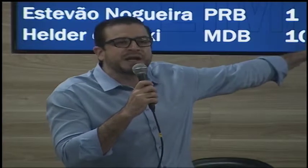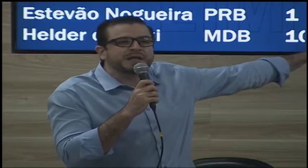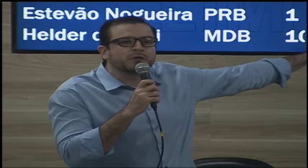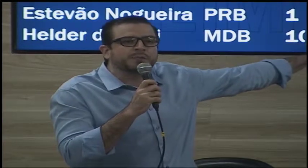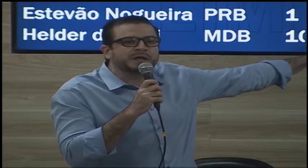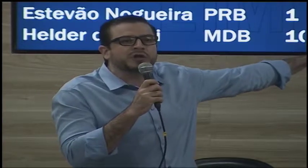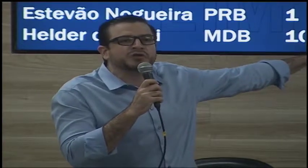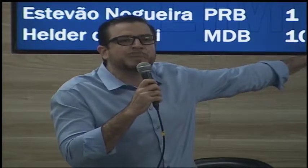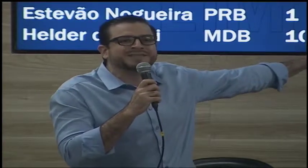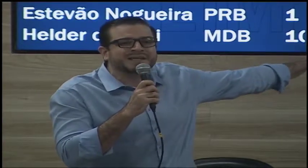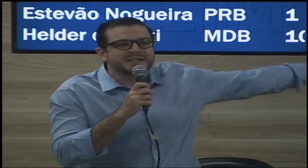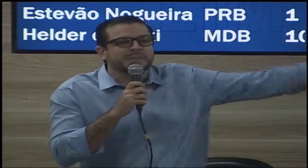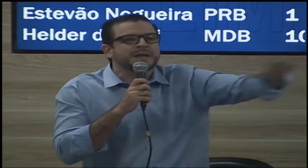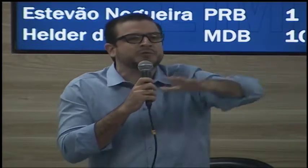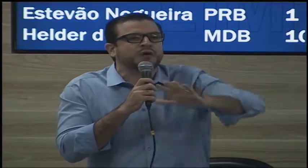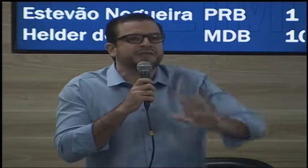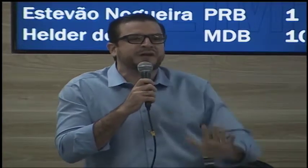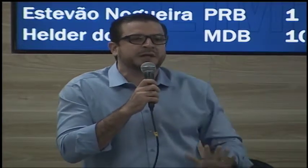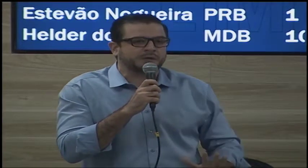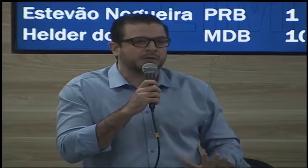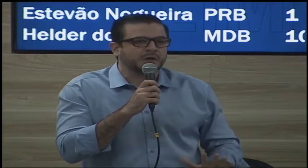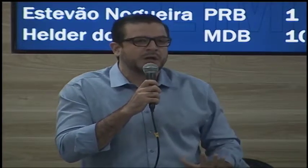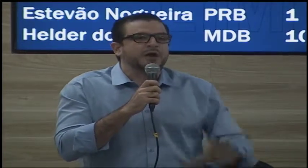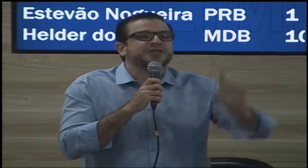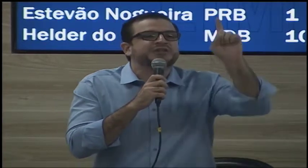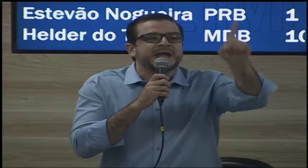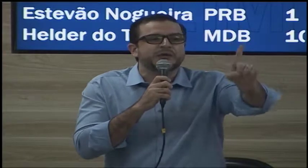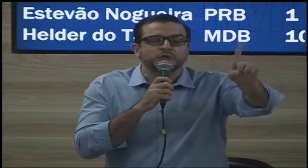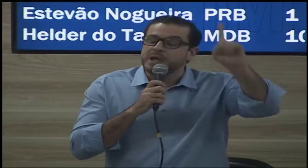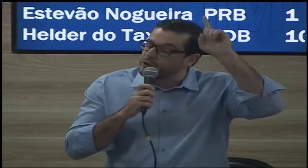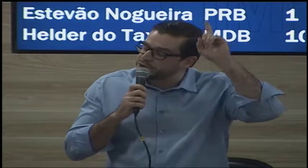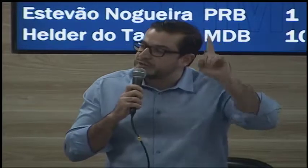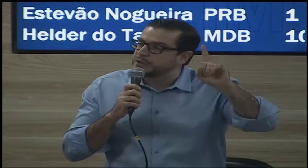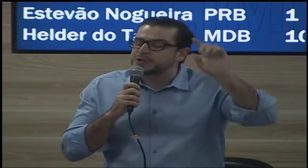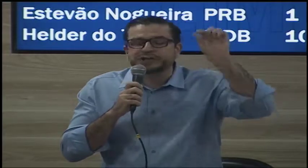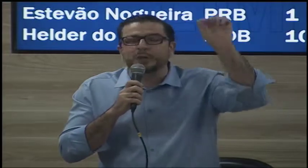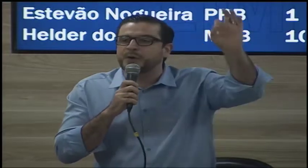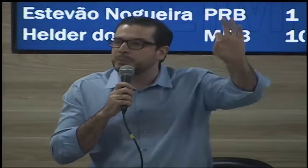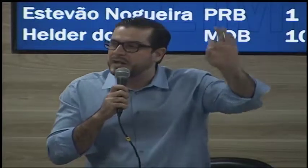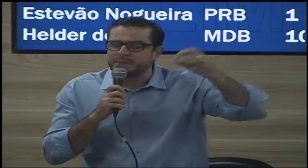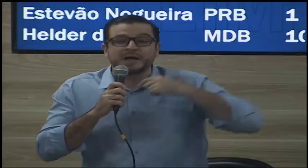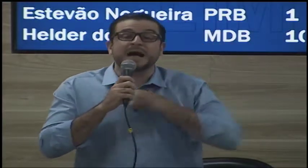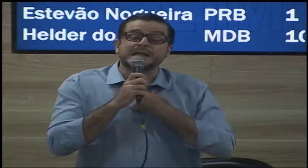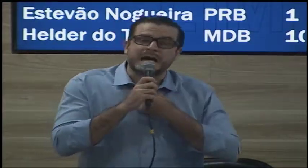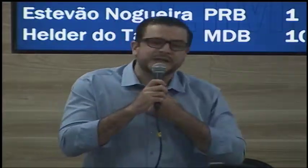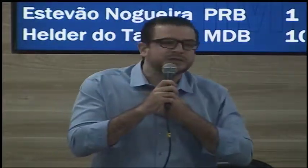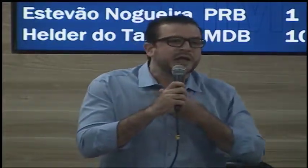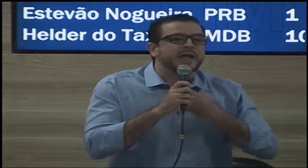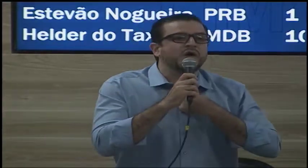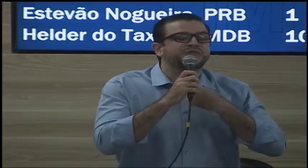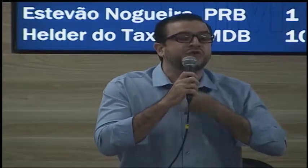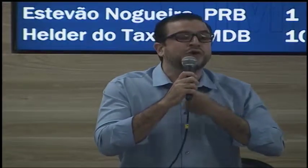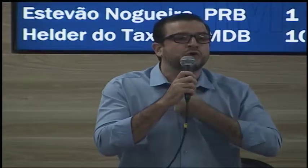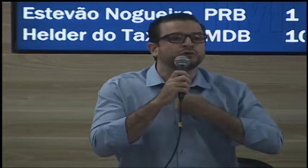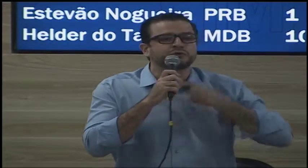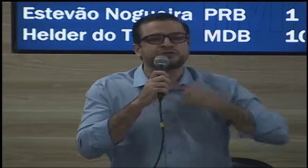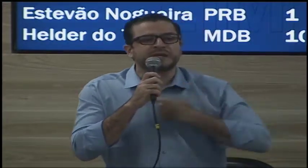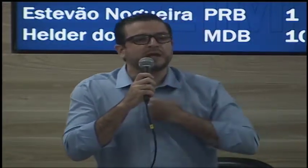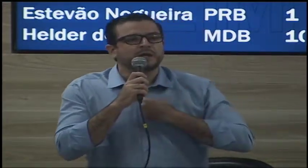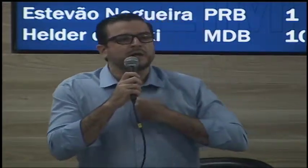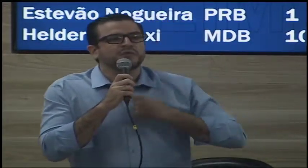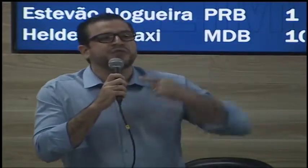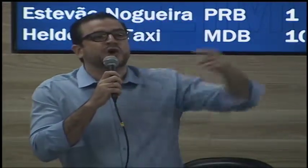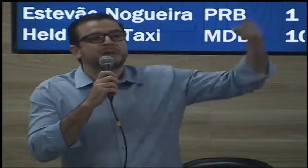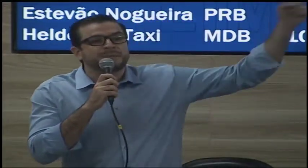para vir aqui comigo, nós vamos passar a semana toda falando. Eu entendo que tem um problema. Aliás, eu fui um dos